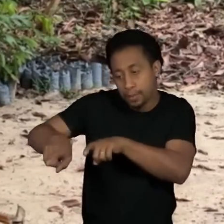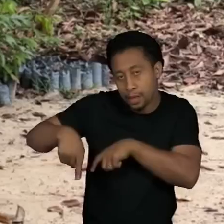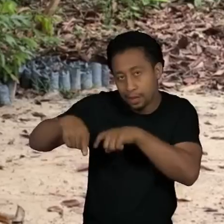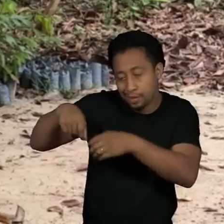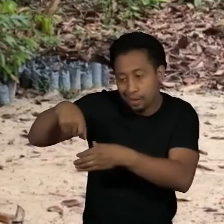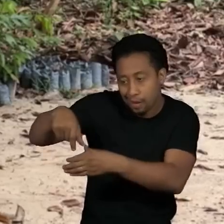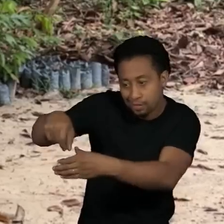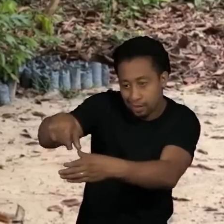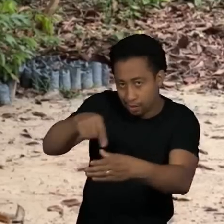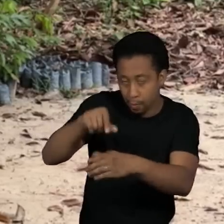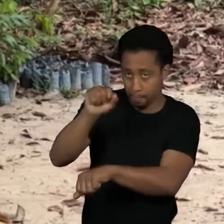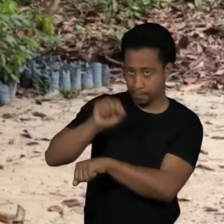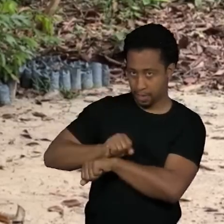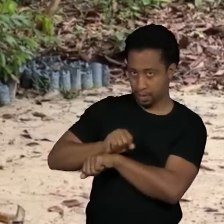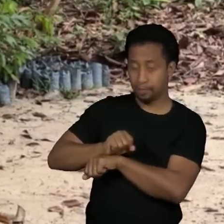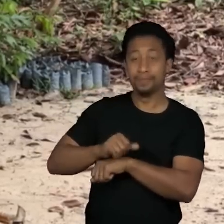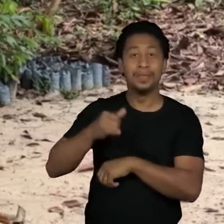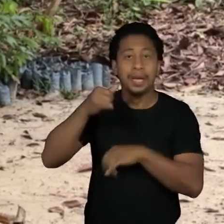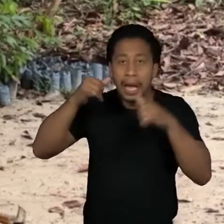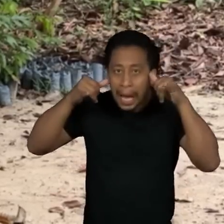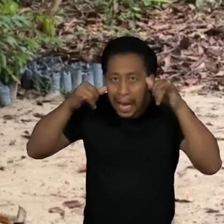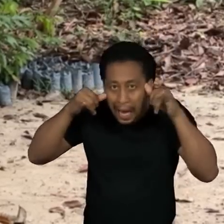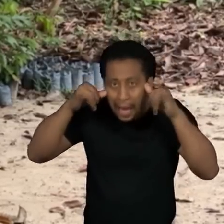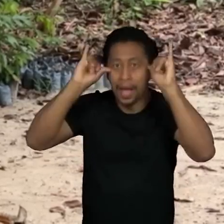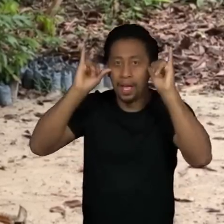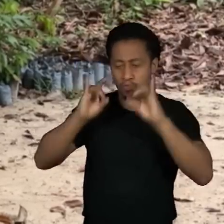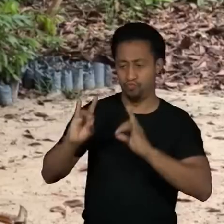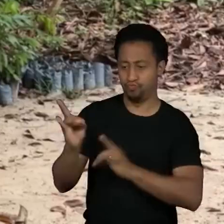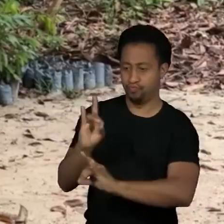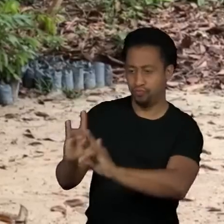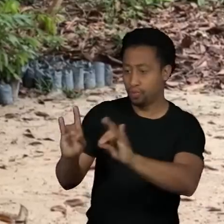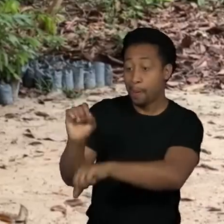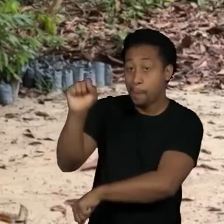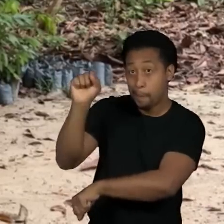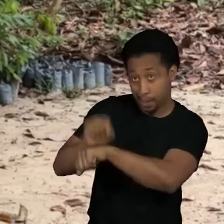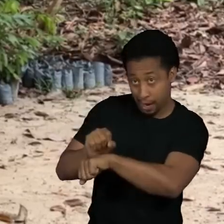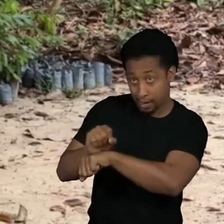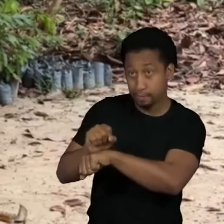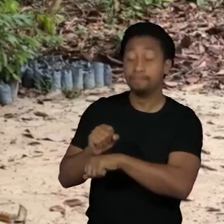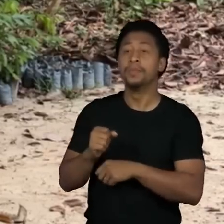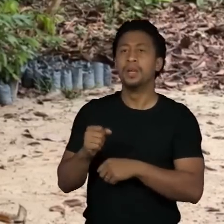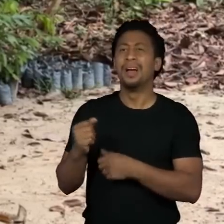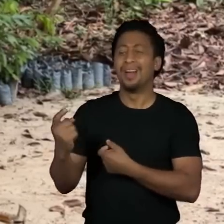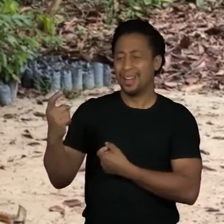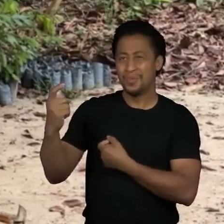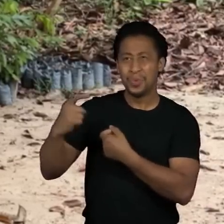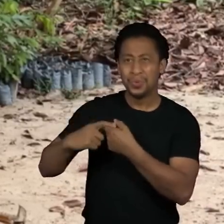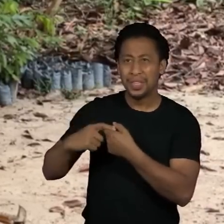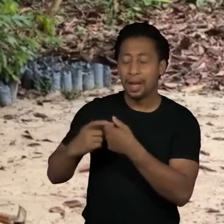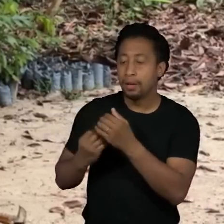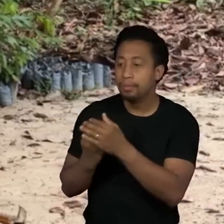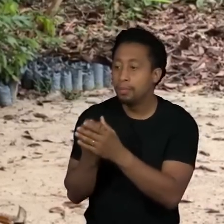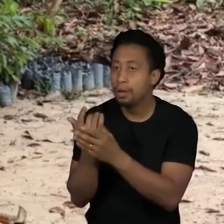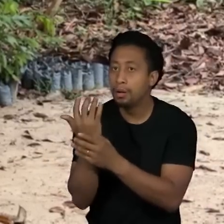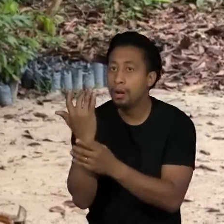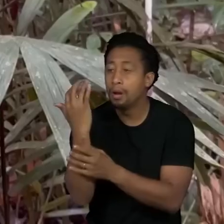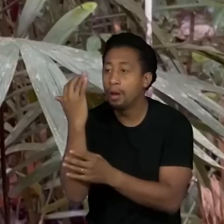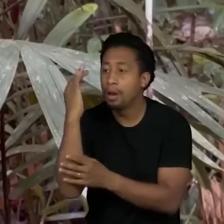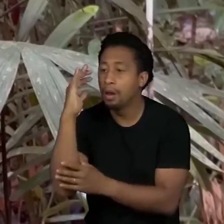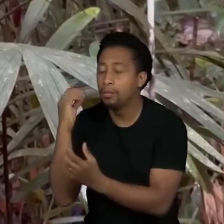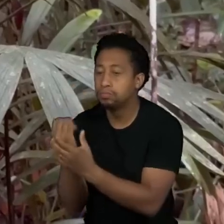uma regeneração florestal, a floresta não volta muito rapidamente a parecer uma floresta